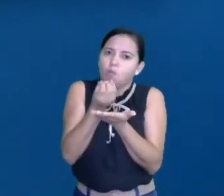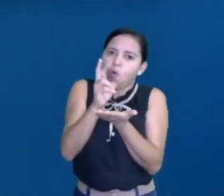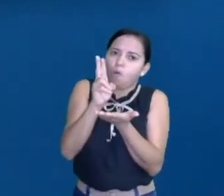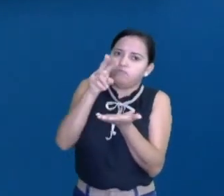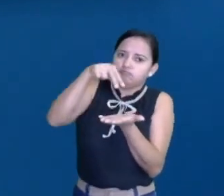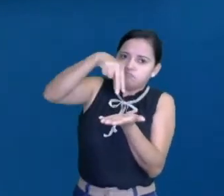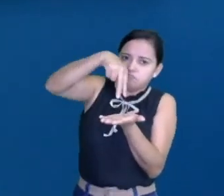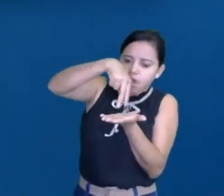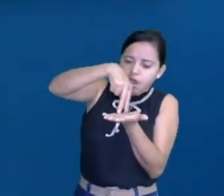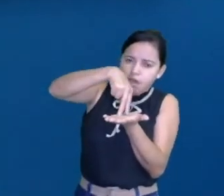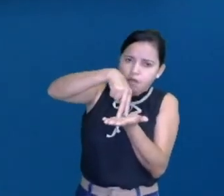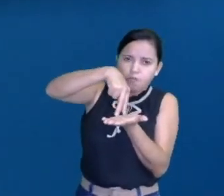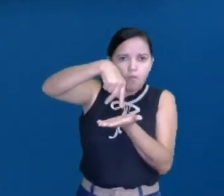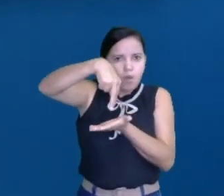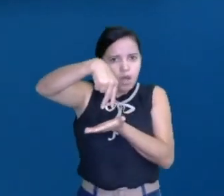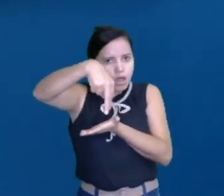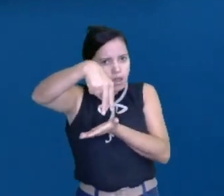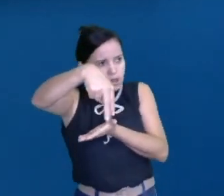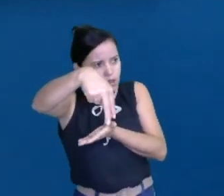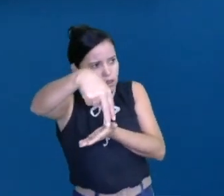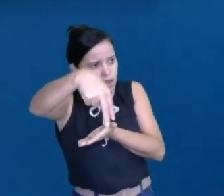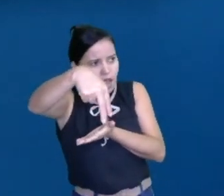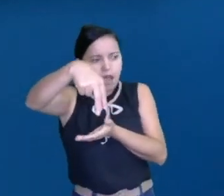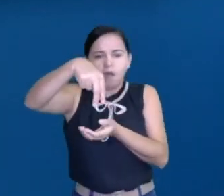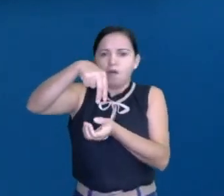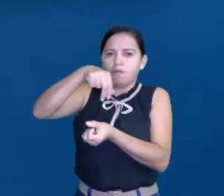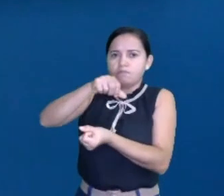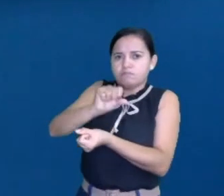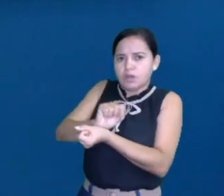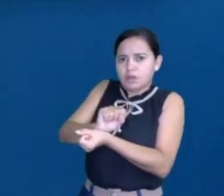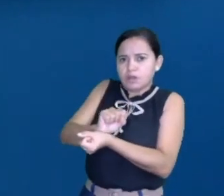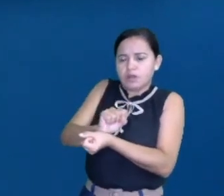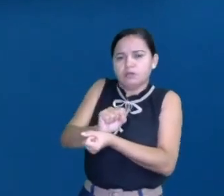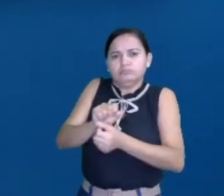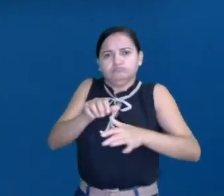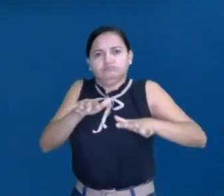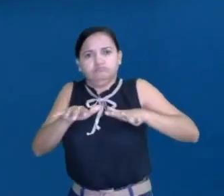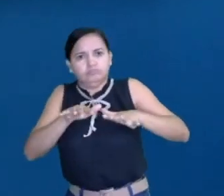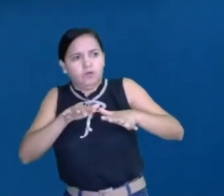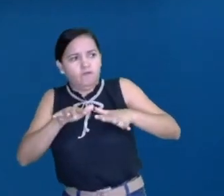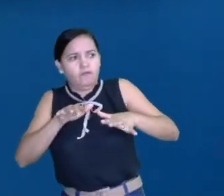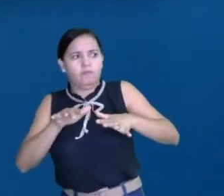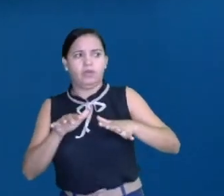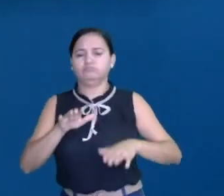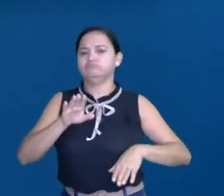se movimentar. Se não está parado, você não cai, porque o tônus